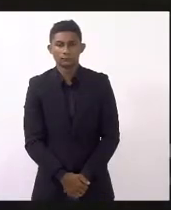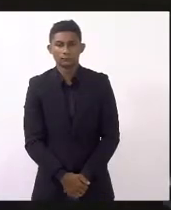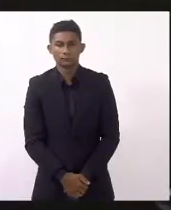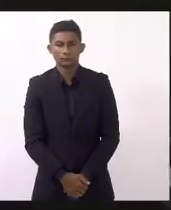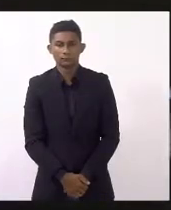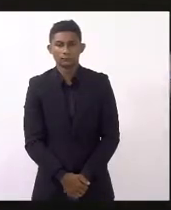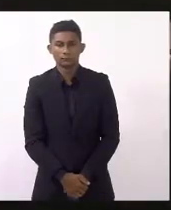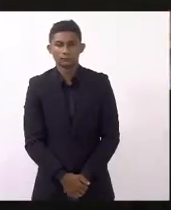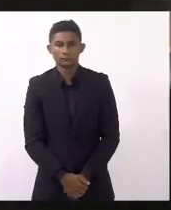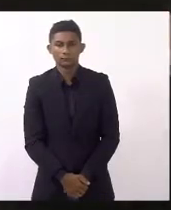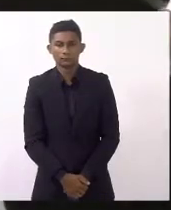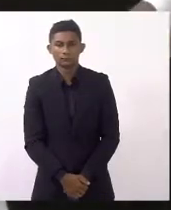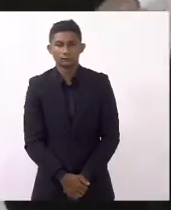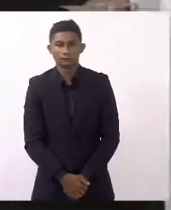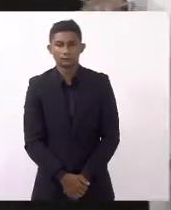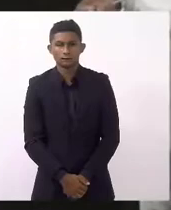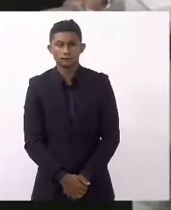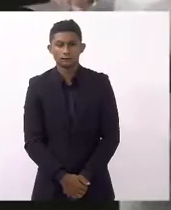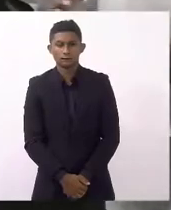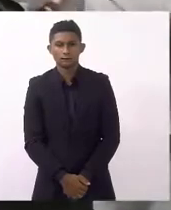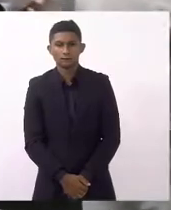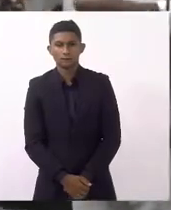E aí